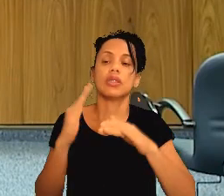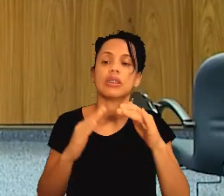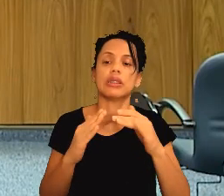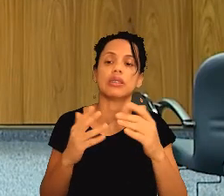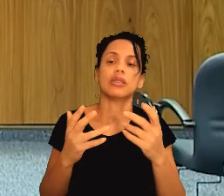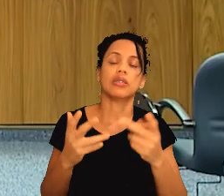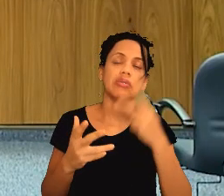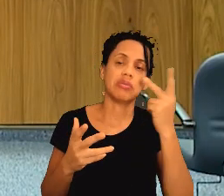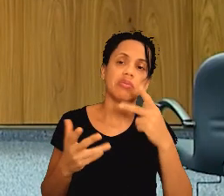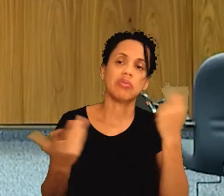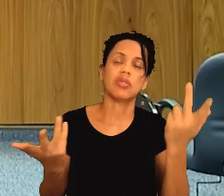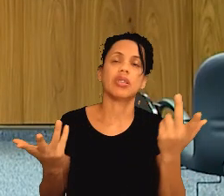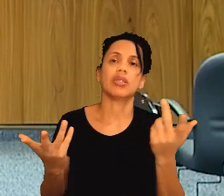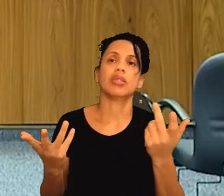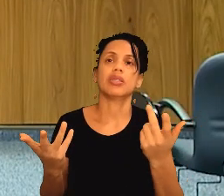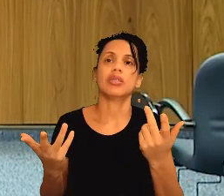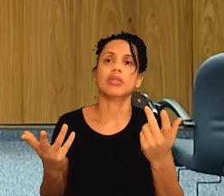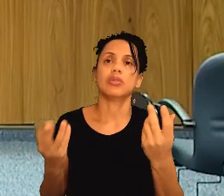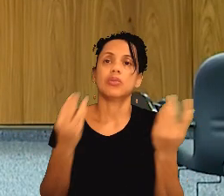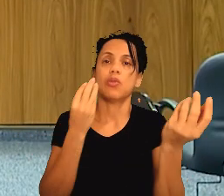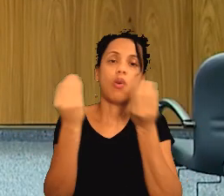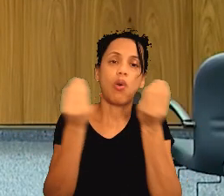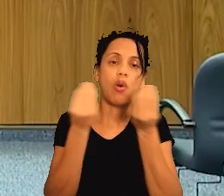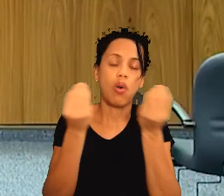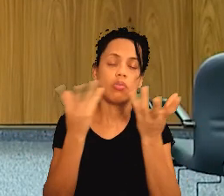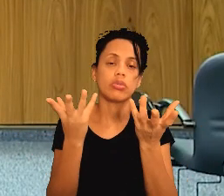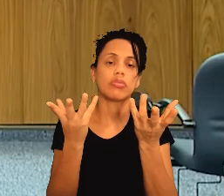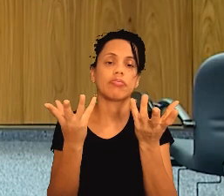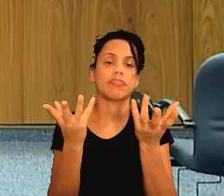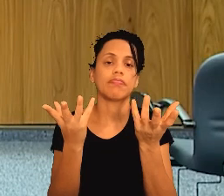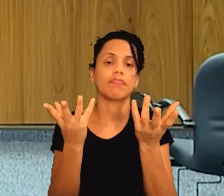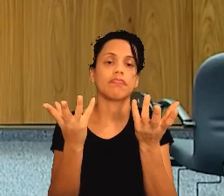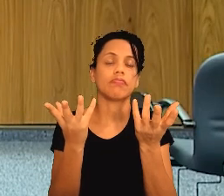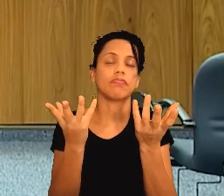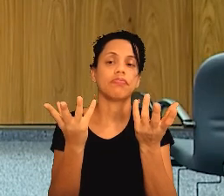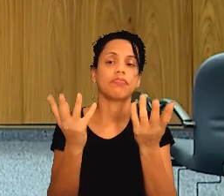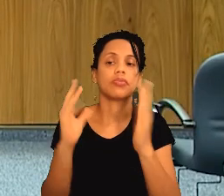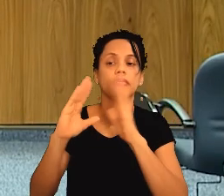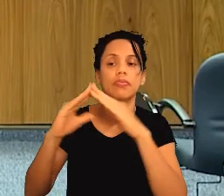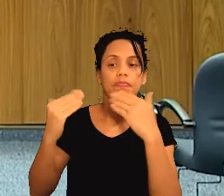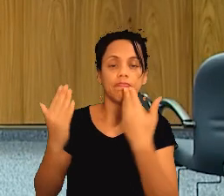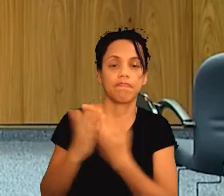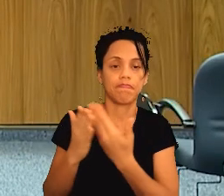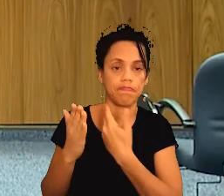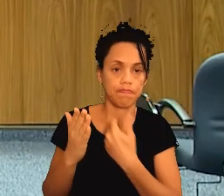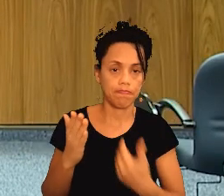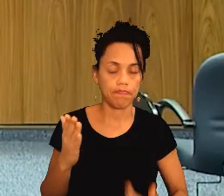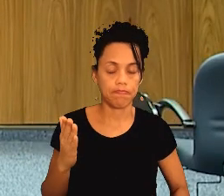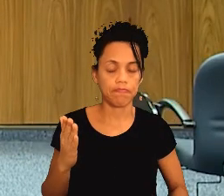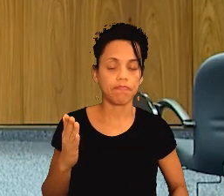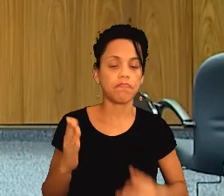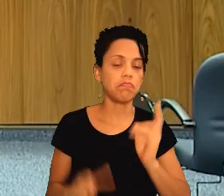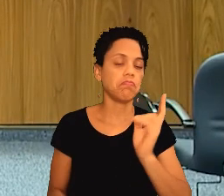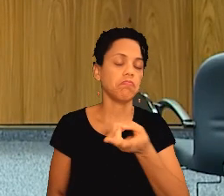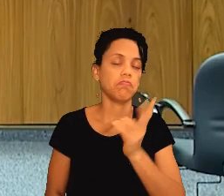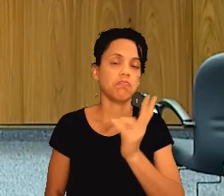um dos casos mais escandalosos, mas certamente não o único, foi que nas escolas públicas